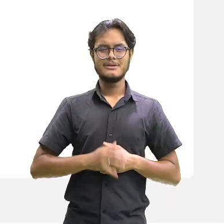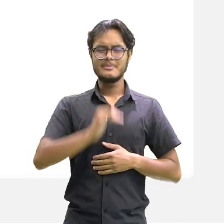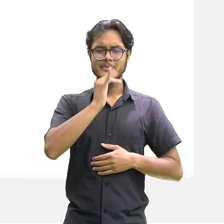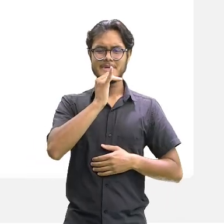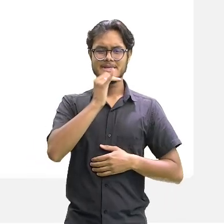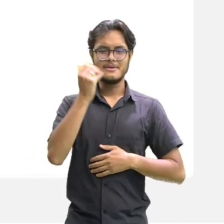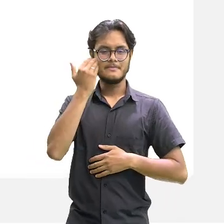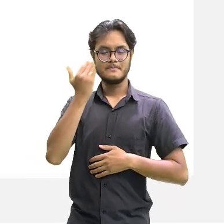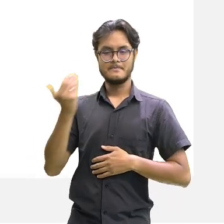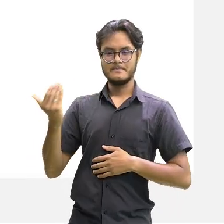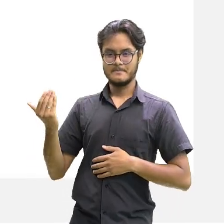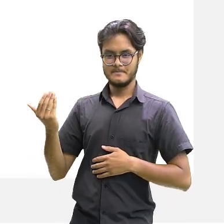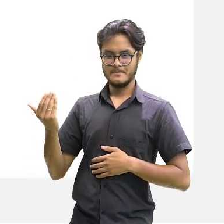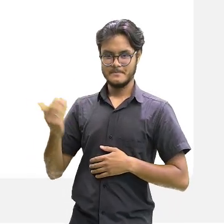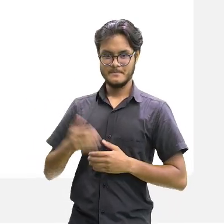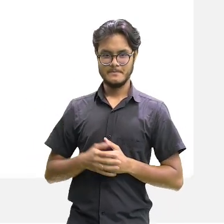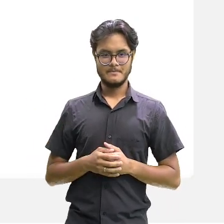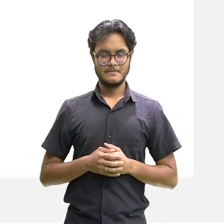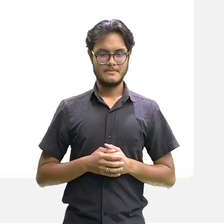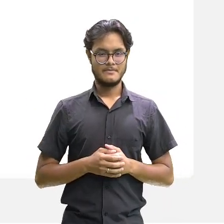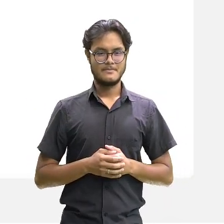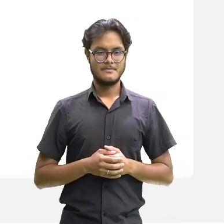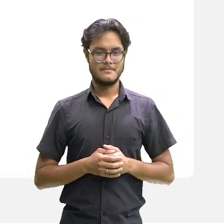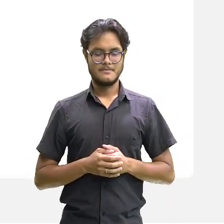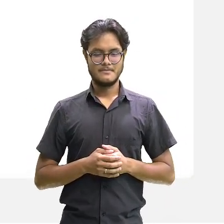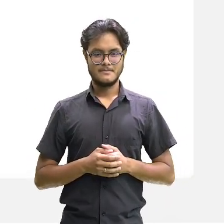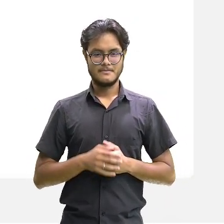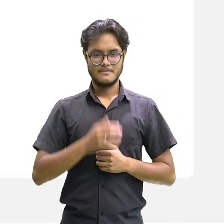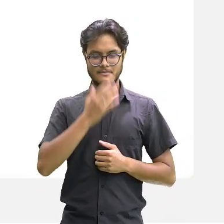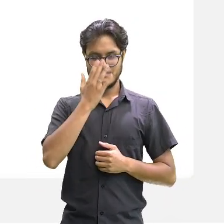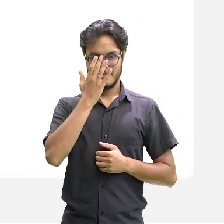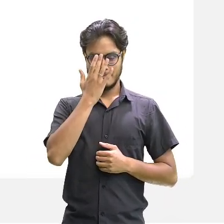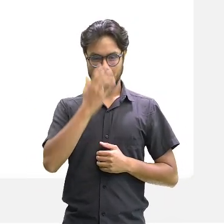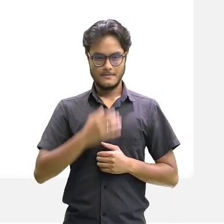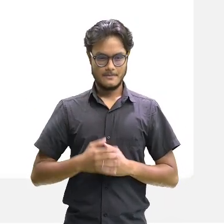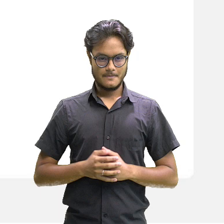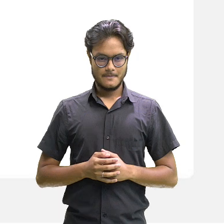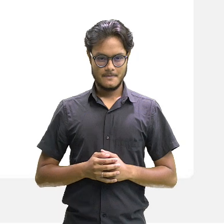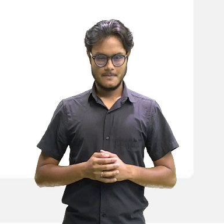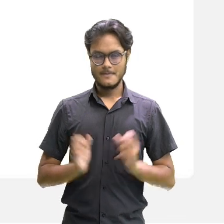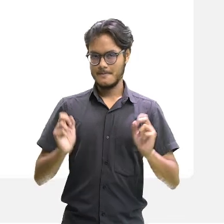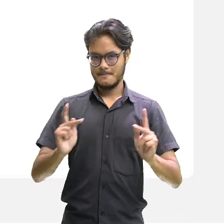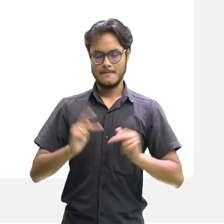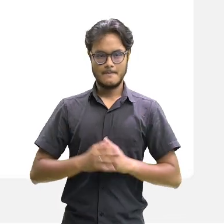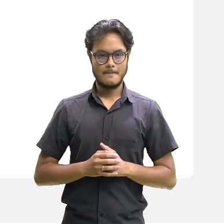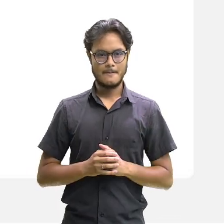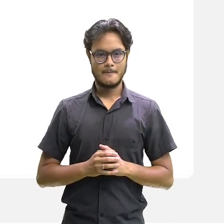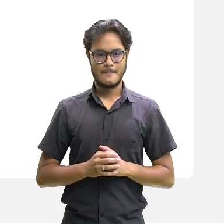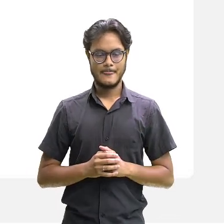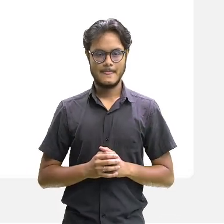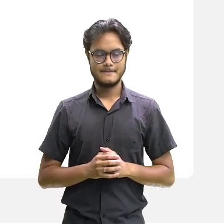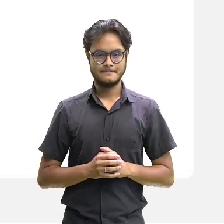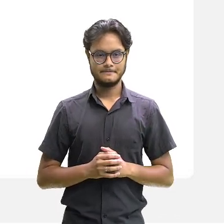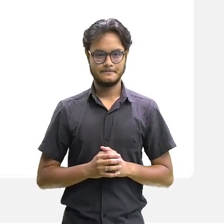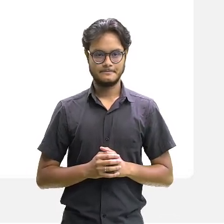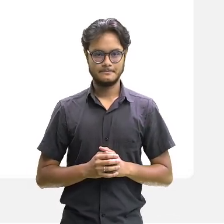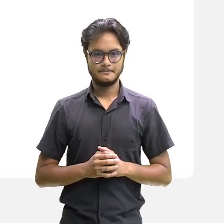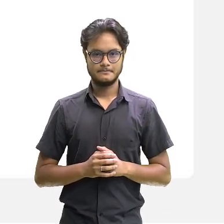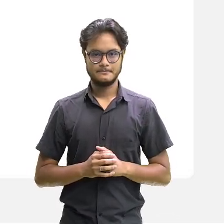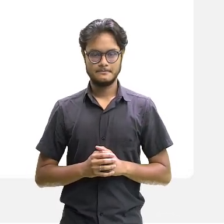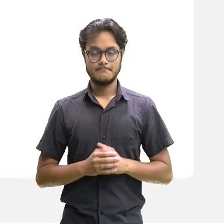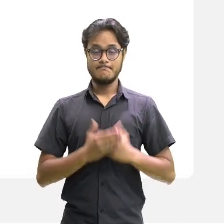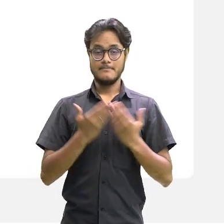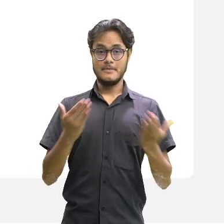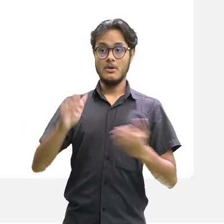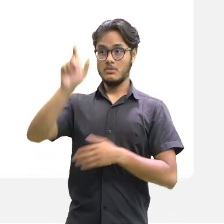atômico de Rutherford, os elétrons girando ao redor do núcleo, beleza, gente? Então olha só, a limitação